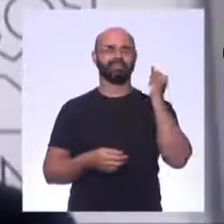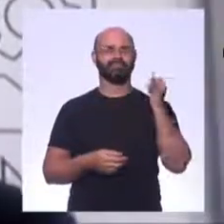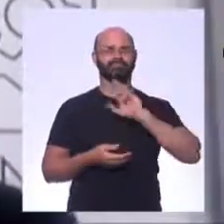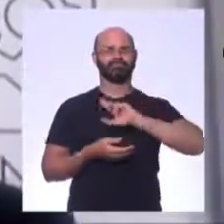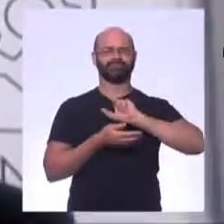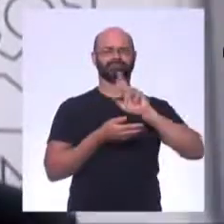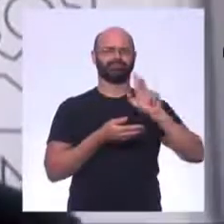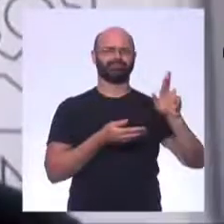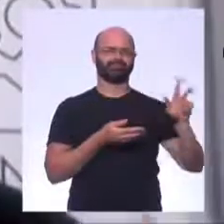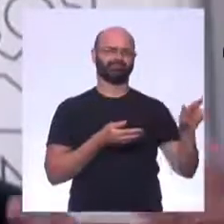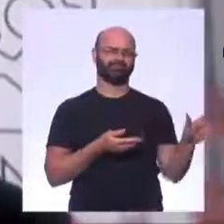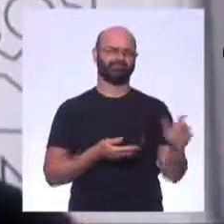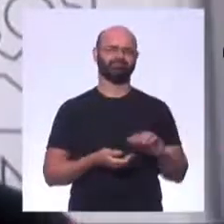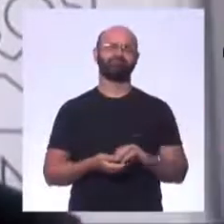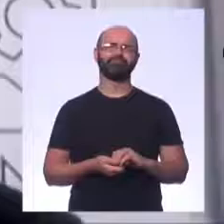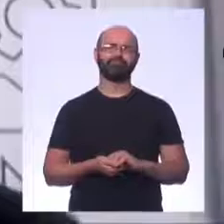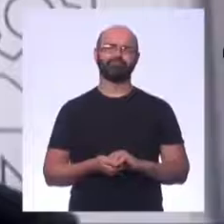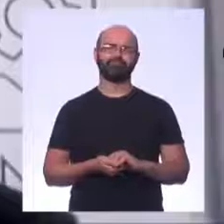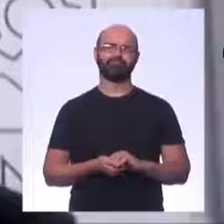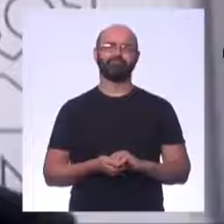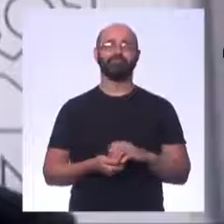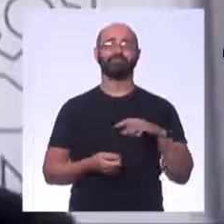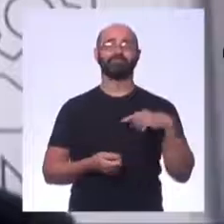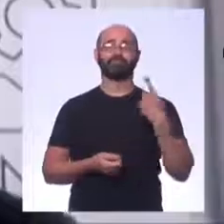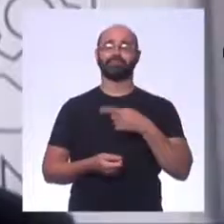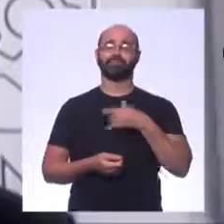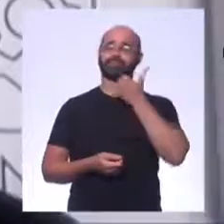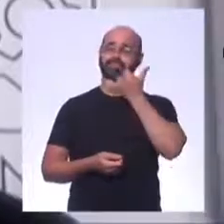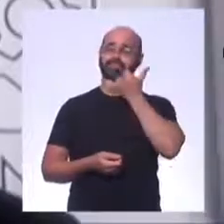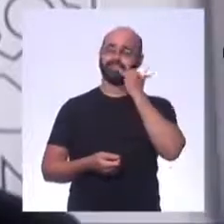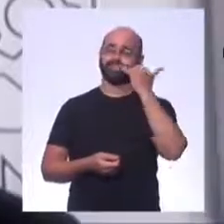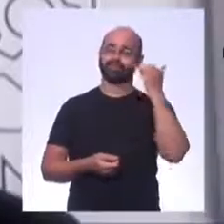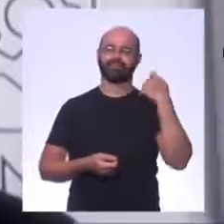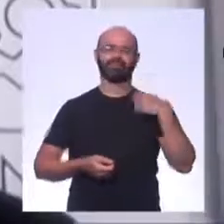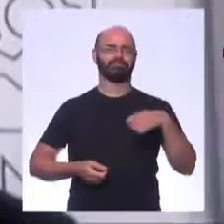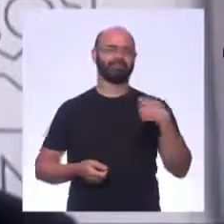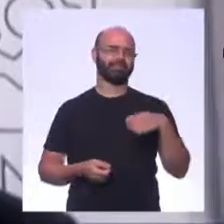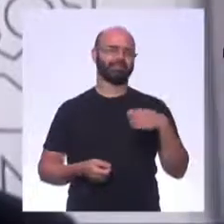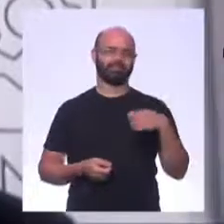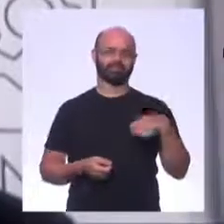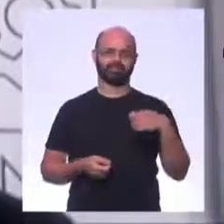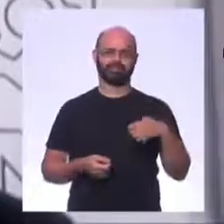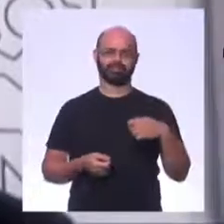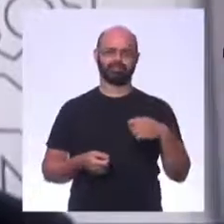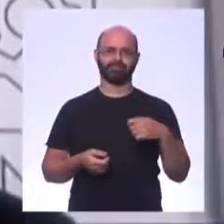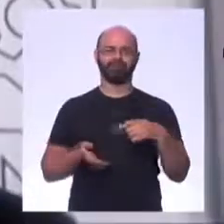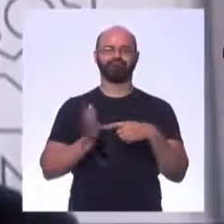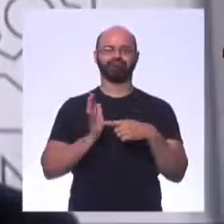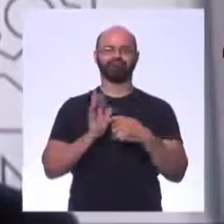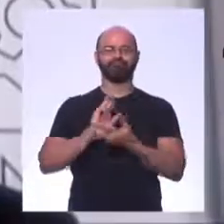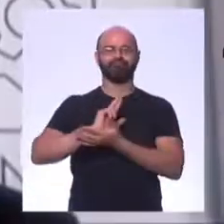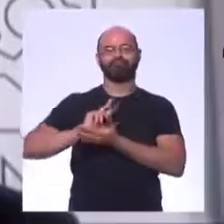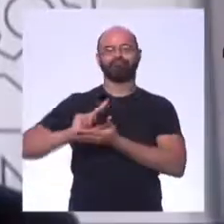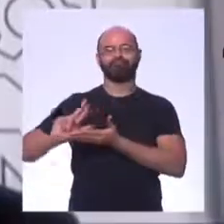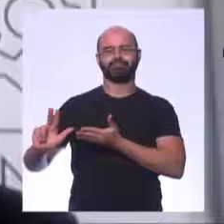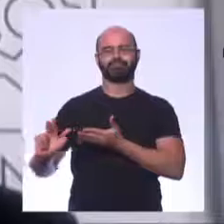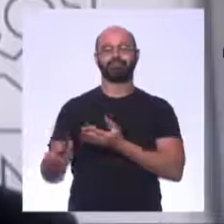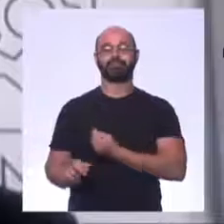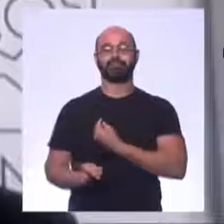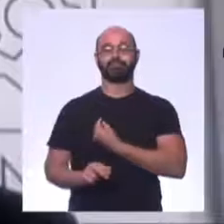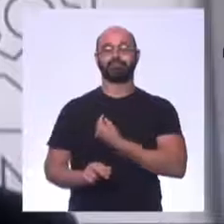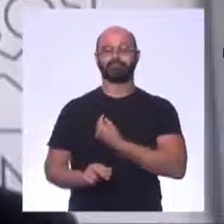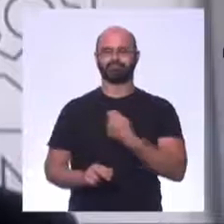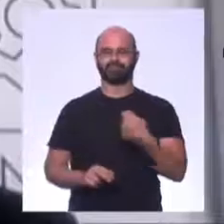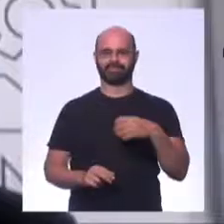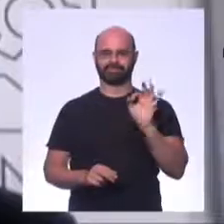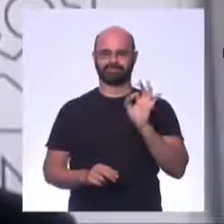Então, é preciso lembrar que a gente precisa de energia para todos esses equipamentos funcionarem, não é mesmo? Então, veja, a